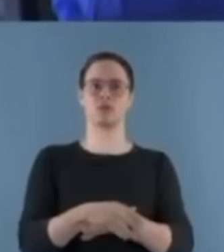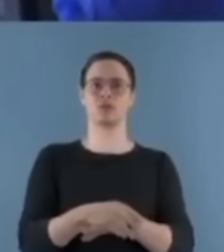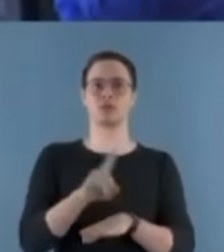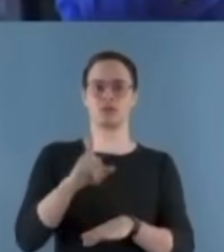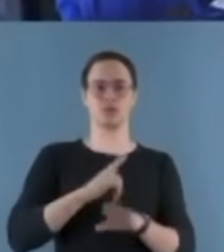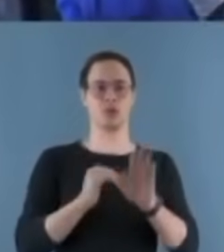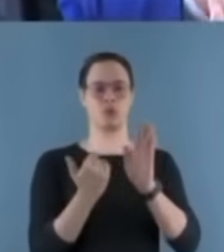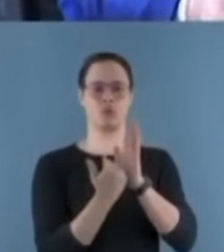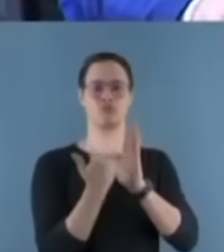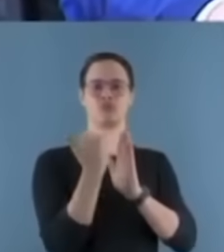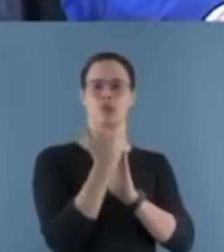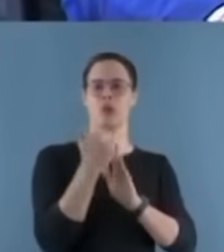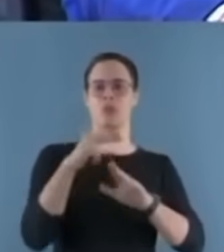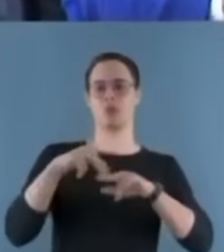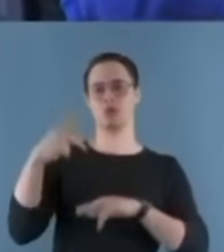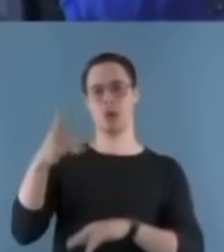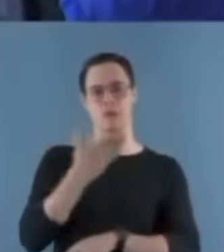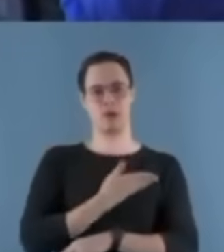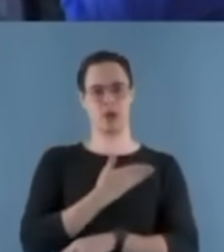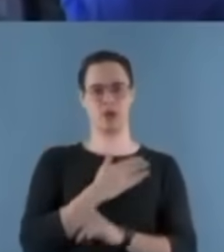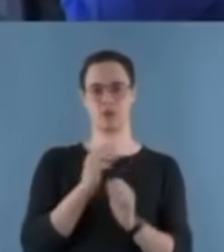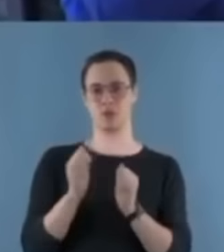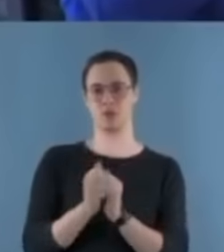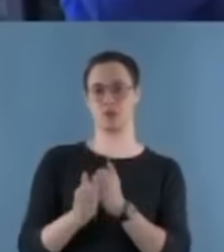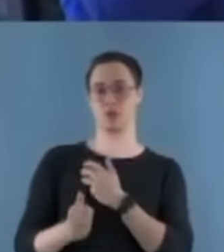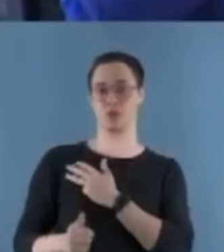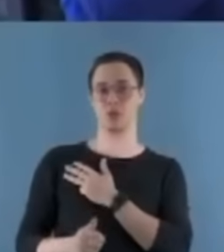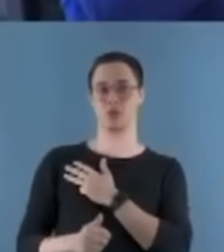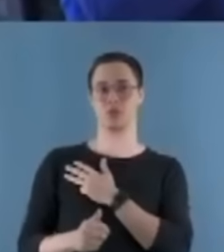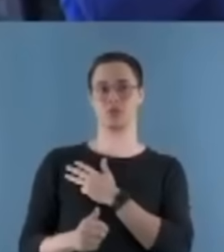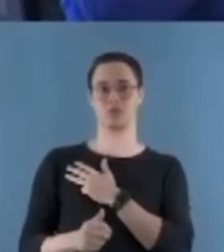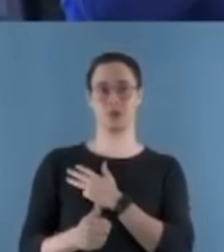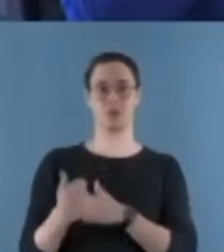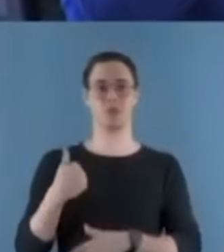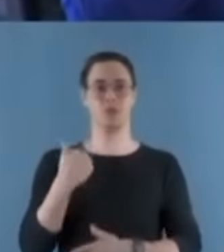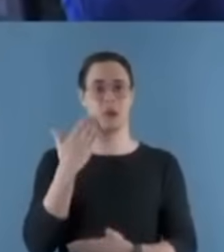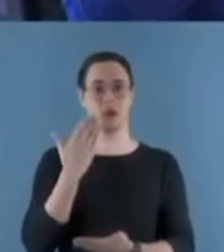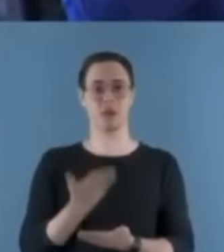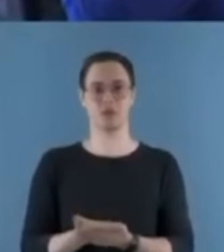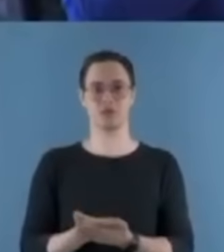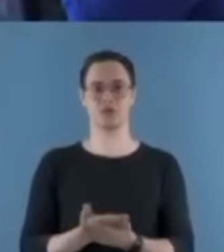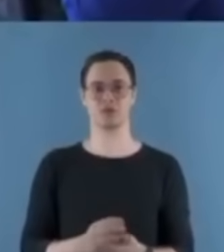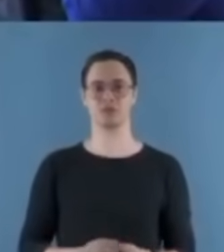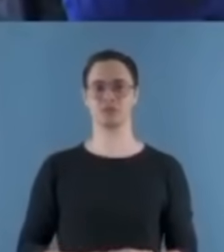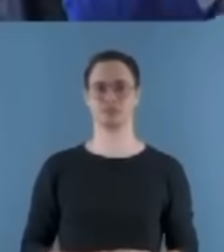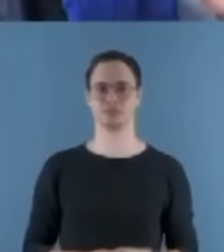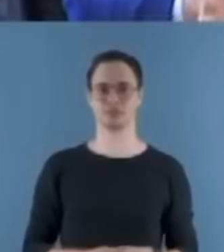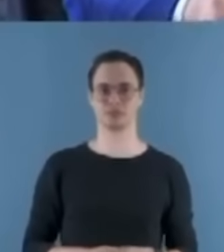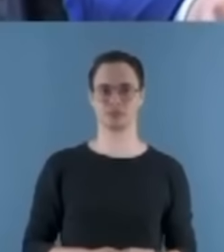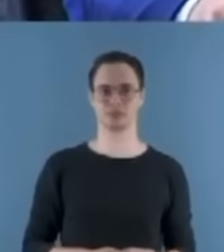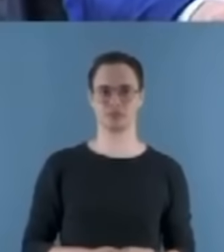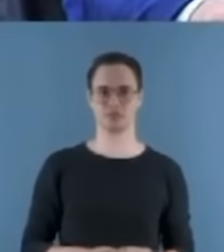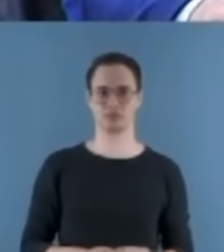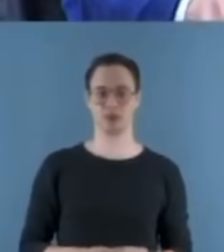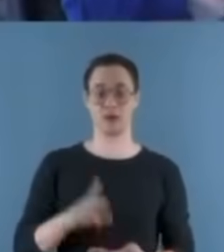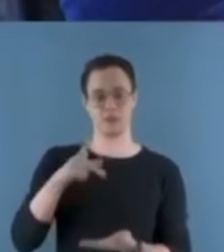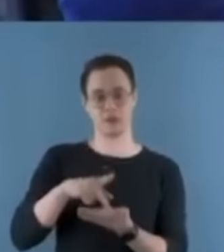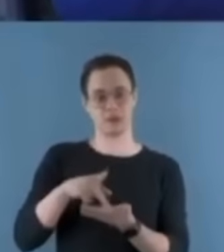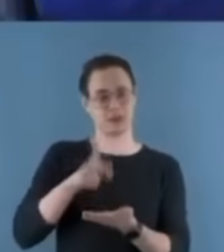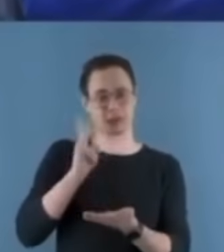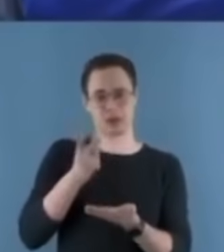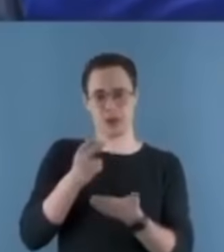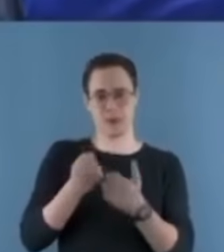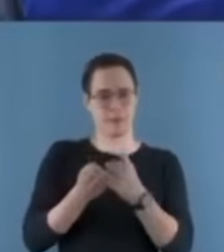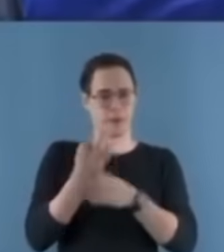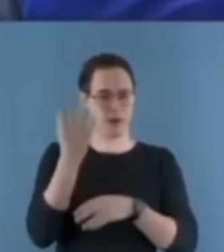subido de patente por conta da sua amizade com Lula, eu acredito que a verdade ela sempre prevalece. E as